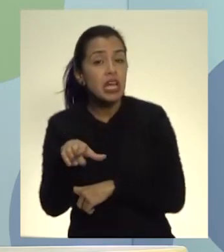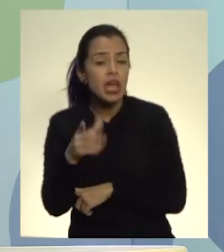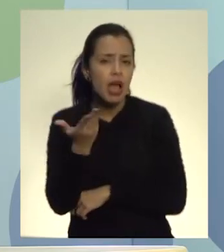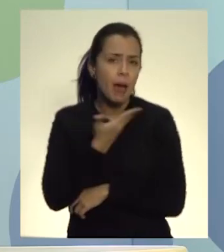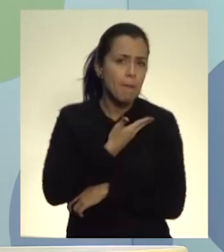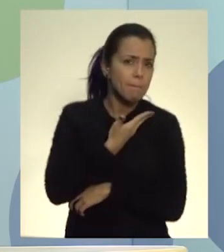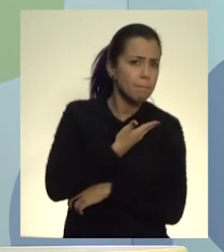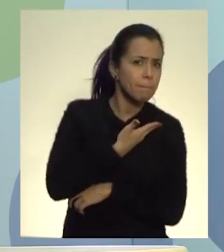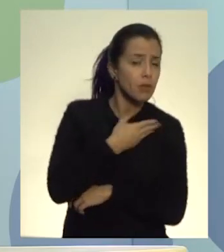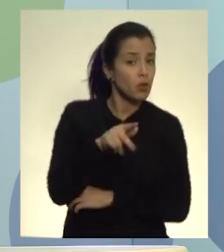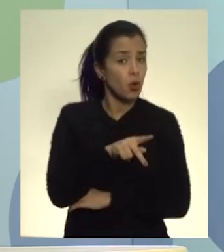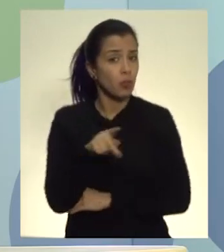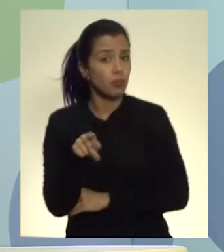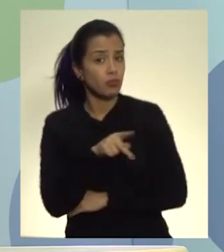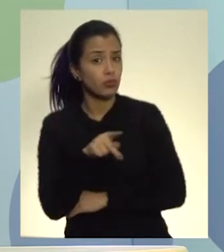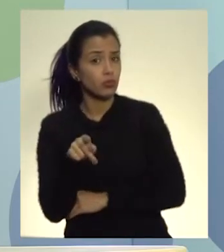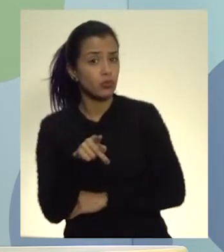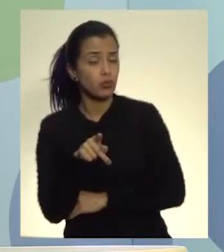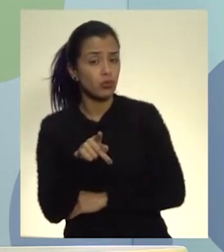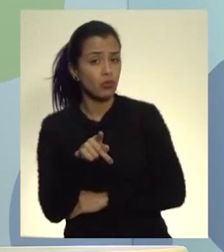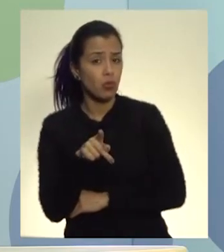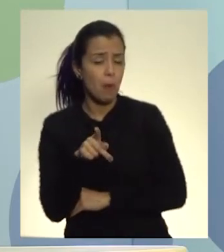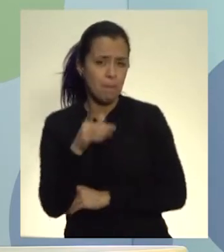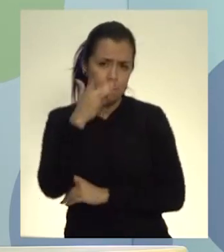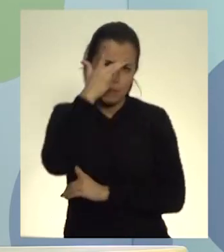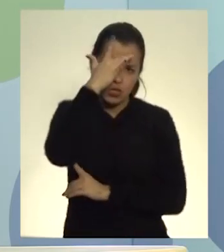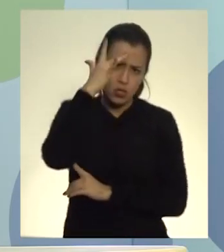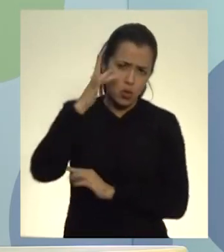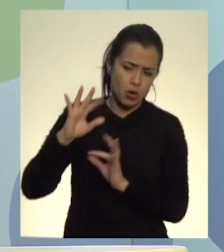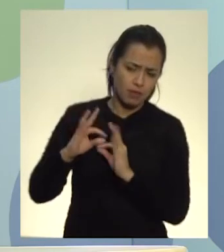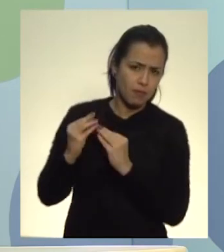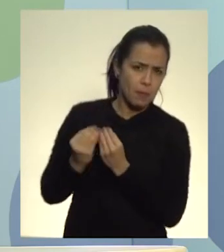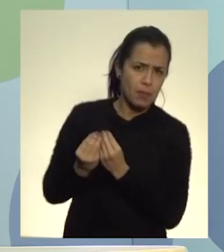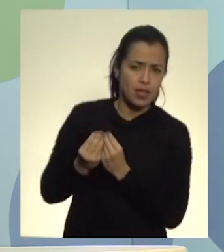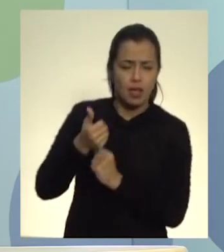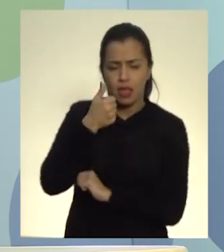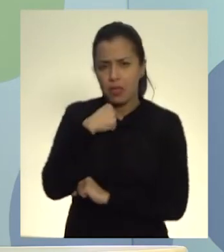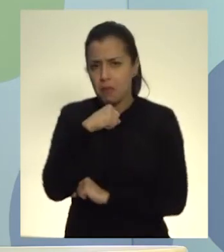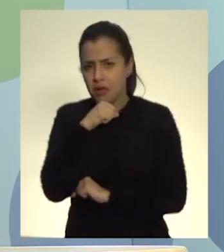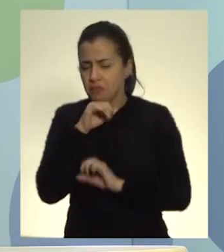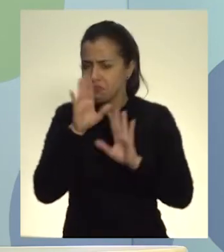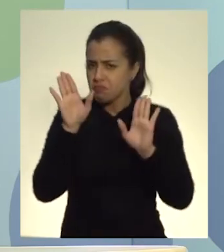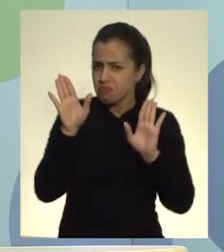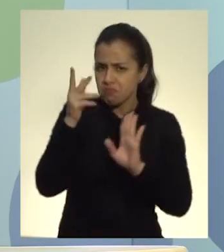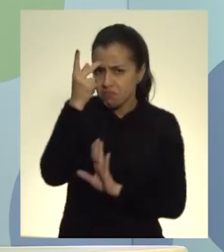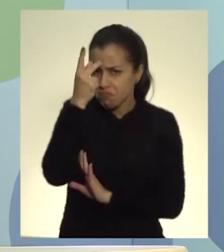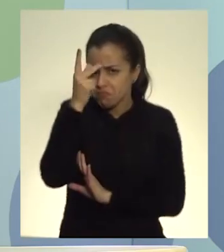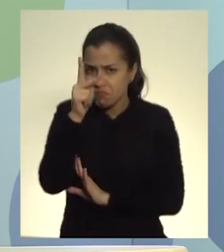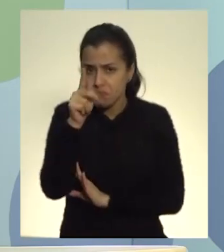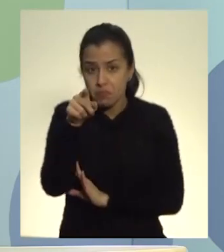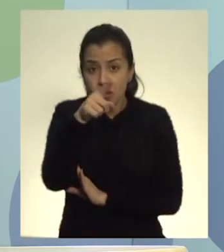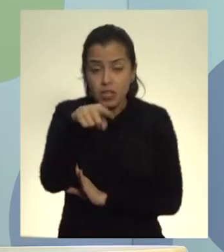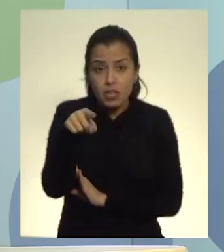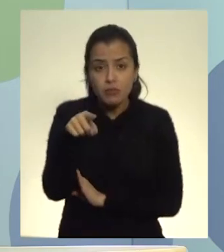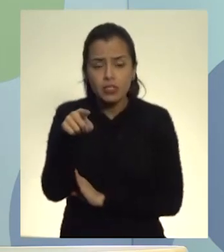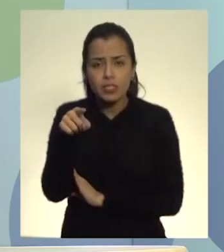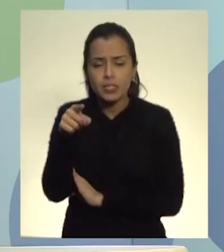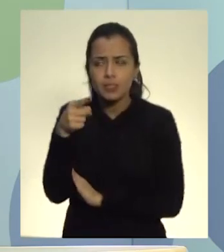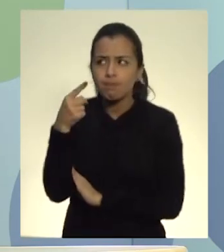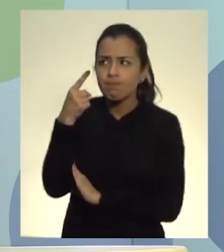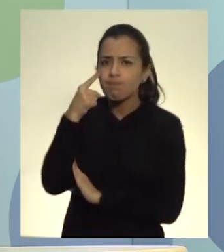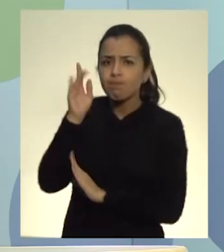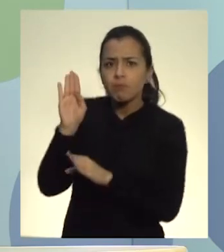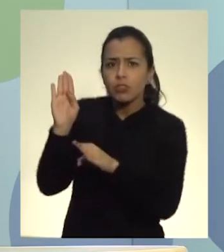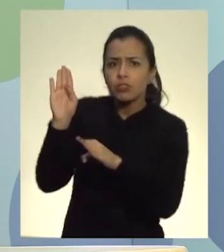com você, a mãe, um familiar, tá? Para que vocês consigam traçar um plano de